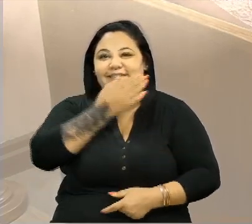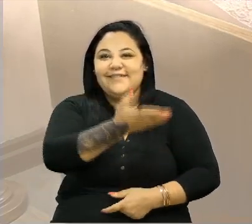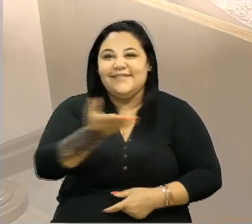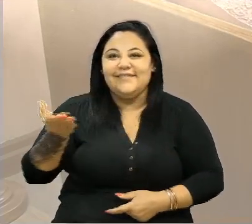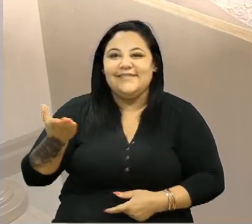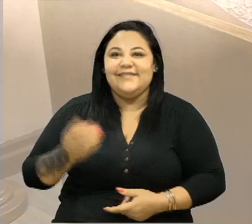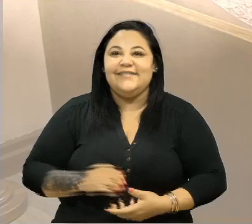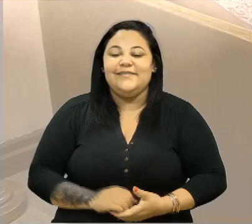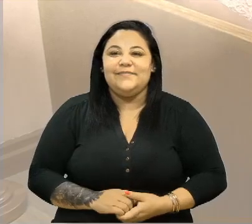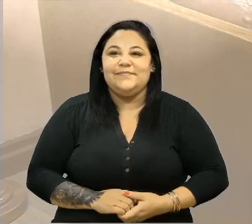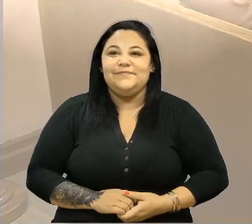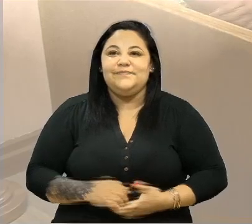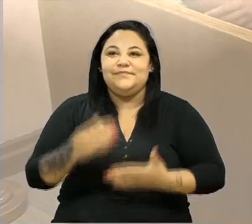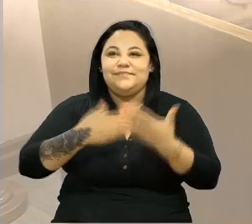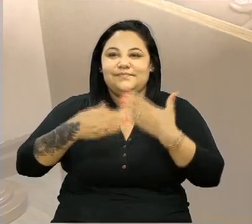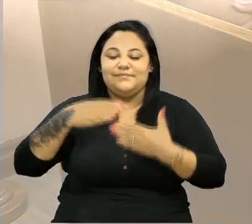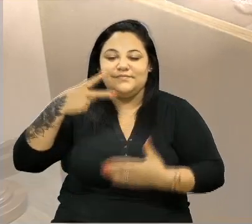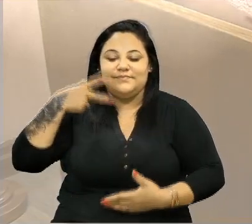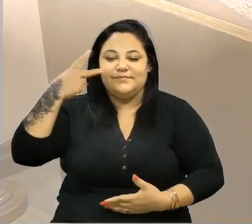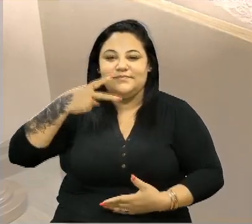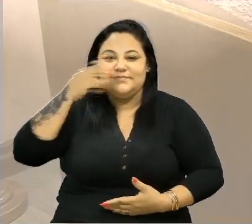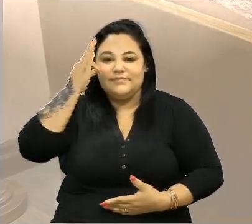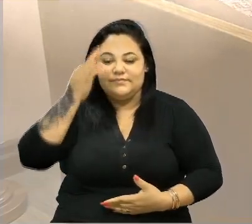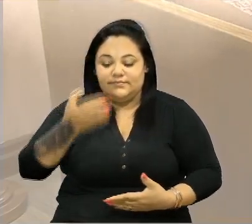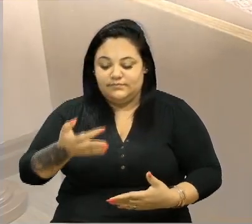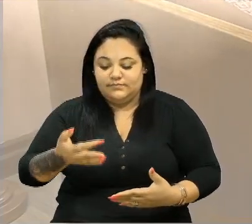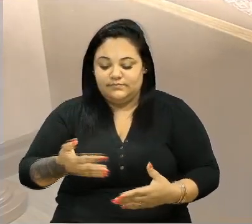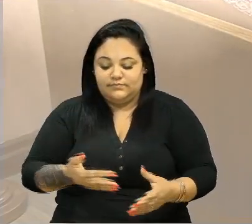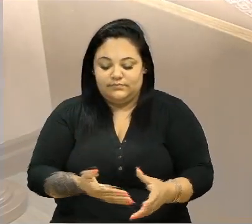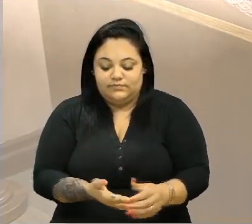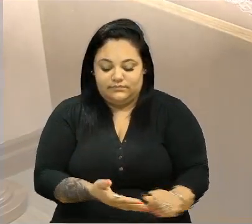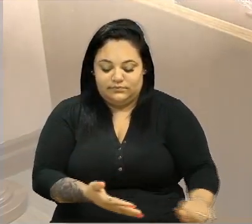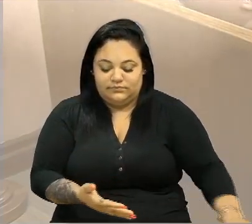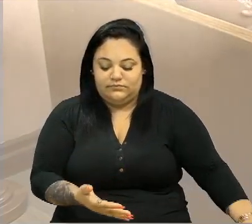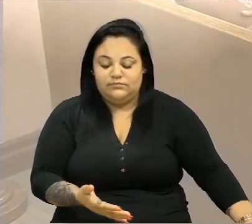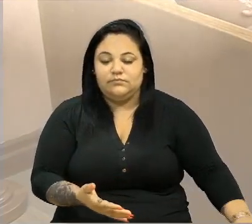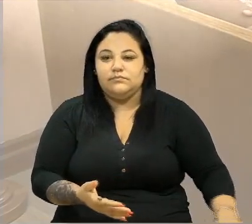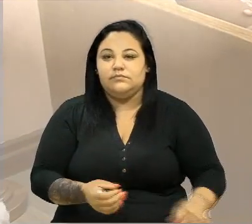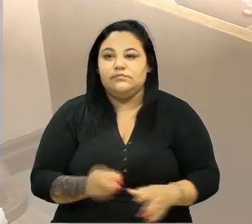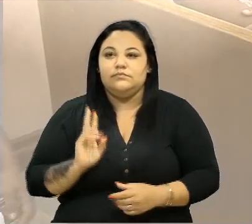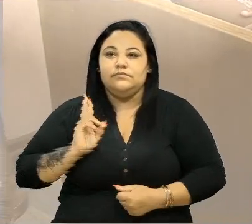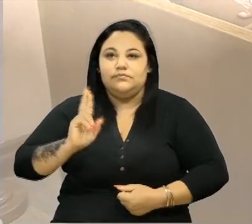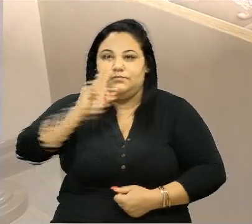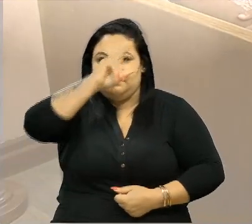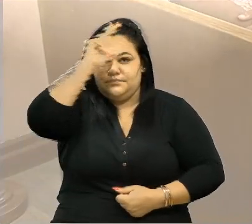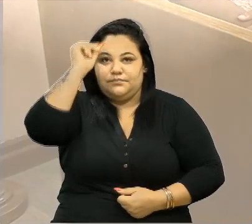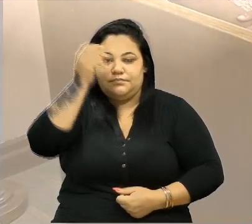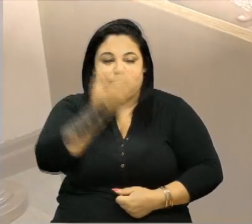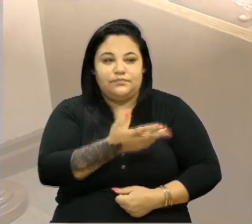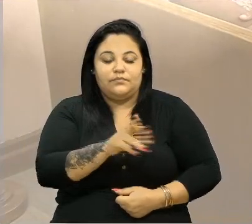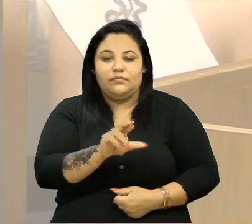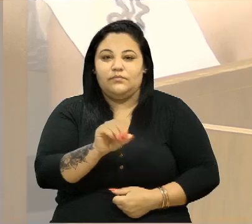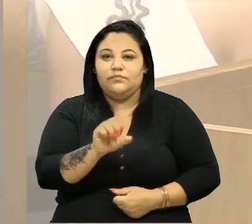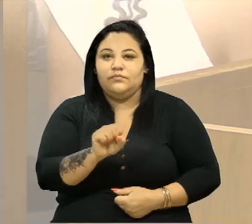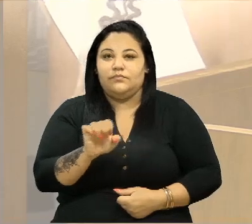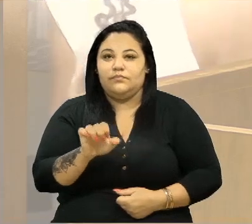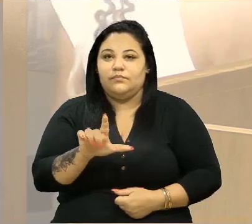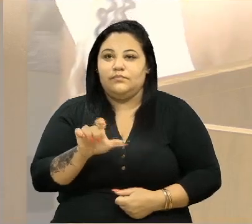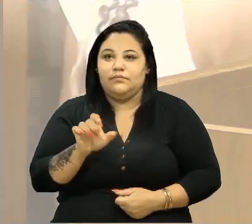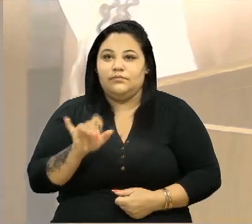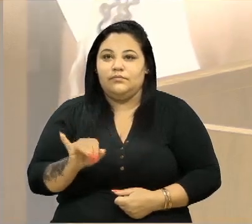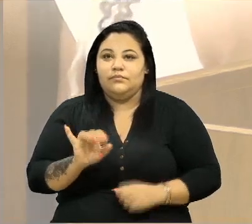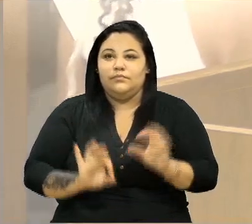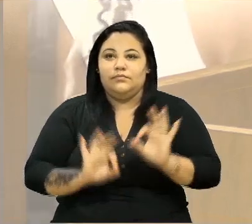Bressan, e os demais vereadores aqui presentes. Representante do prefeito, senhora Rosilei Bressan, organizadora